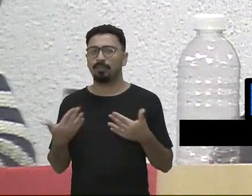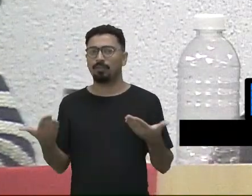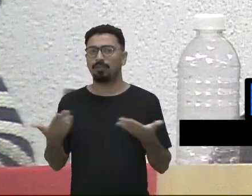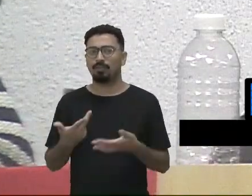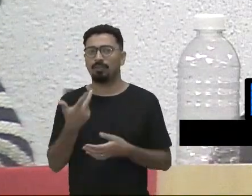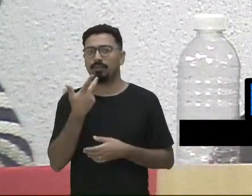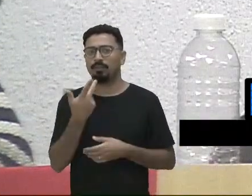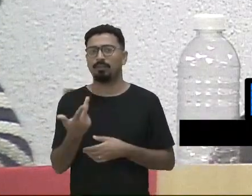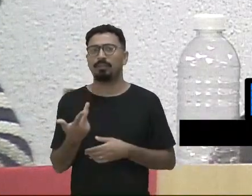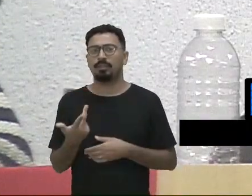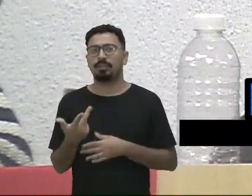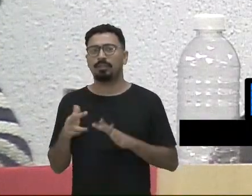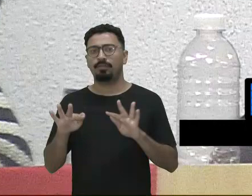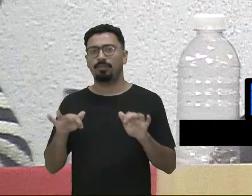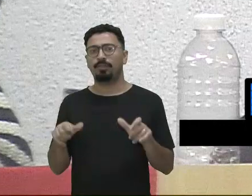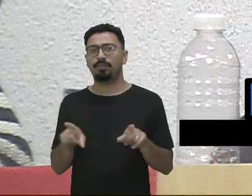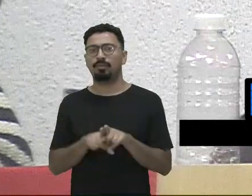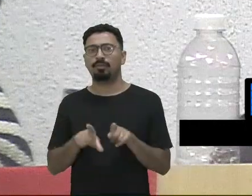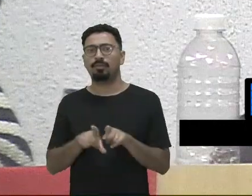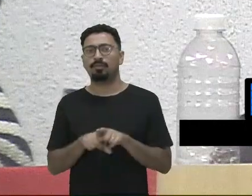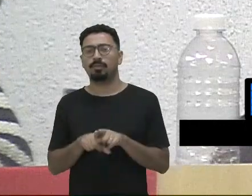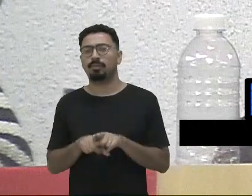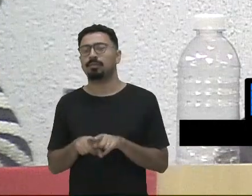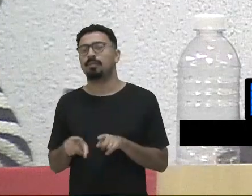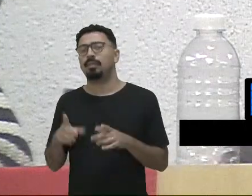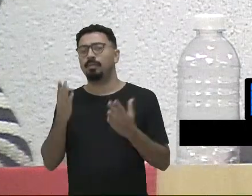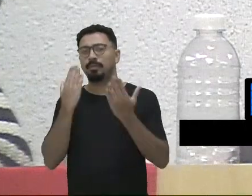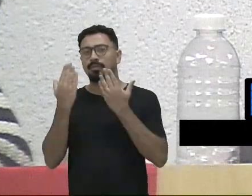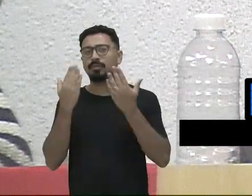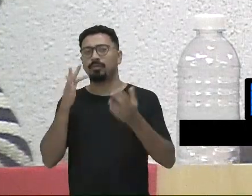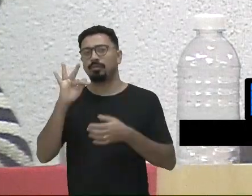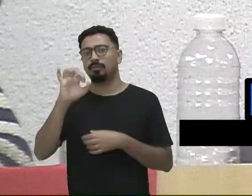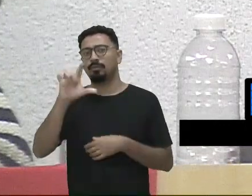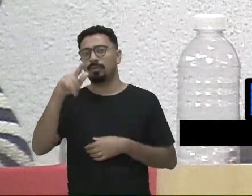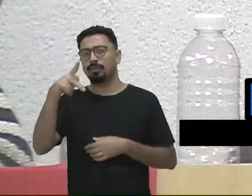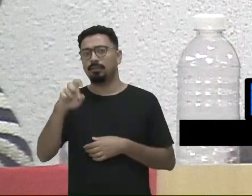as considerações finais para o psicólogo Felipe Benites.